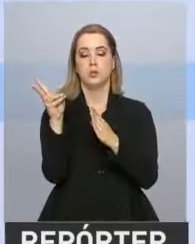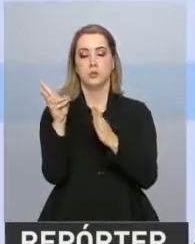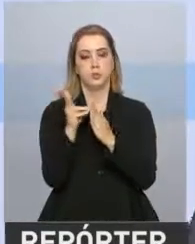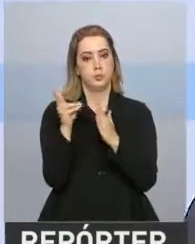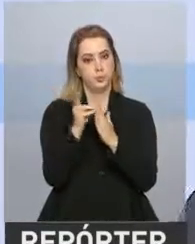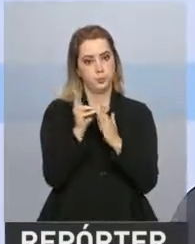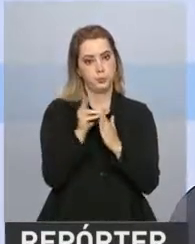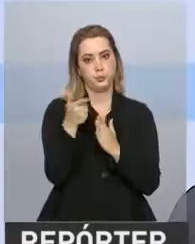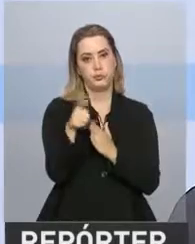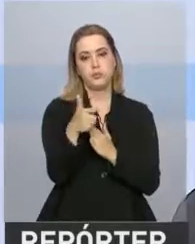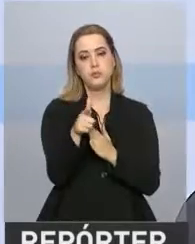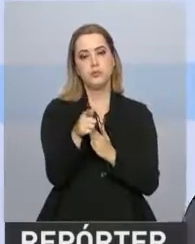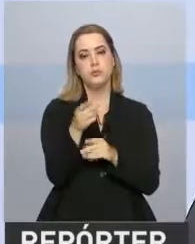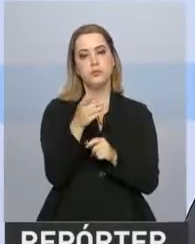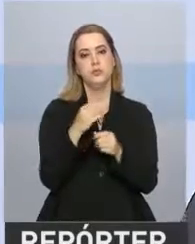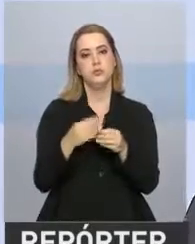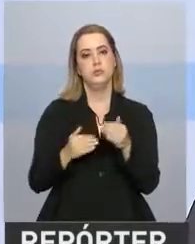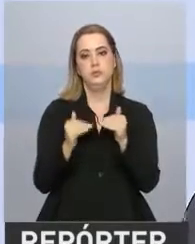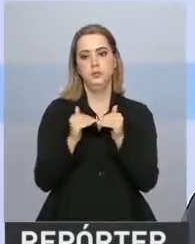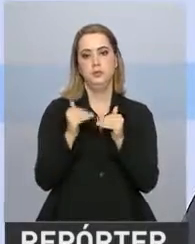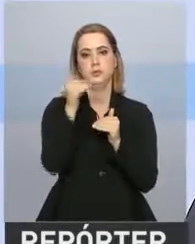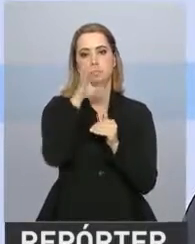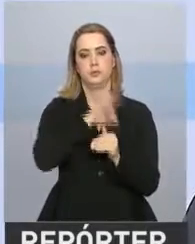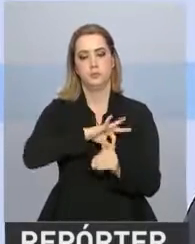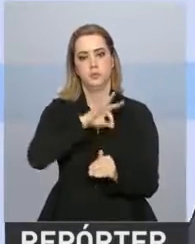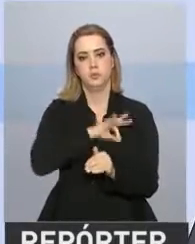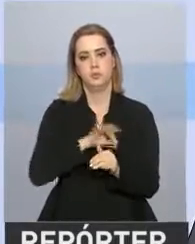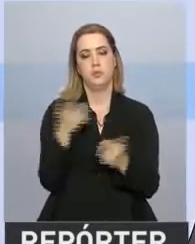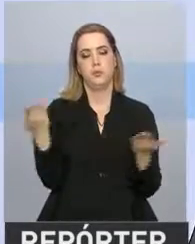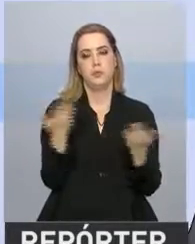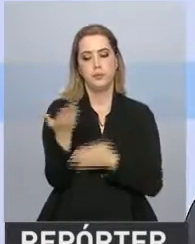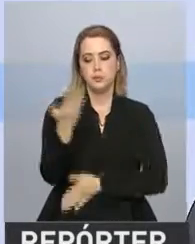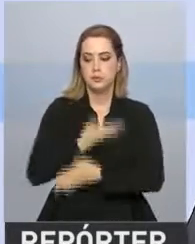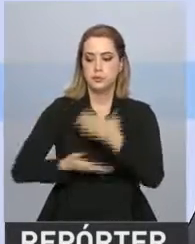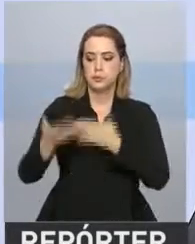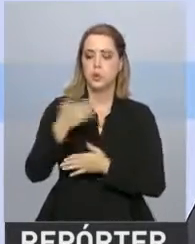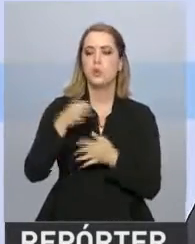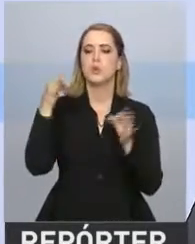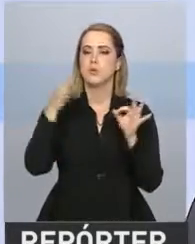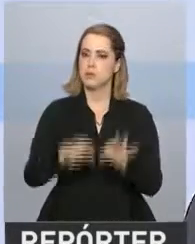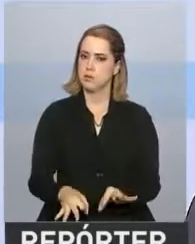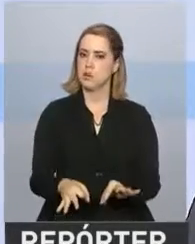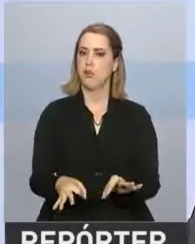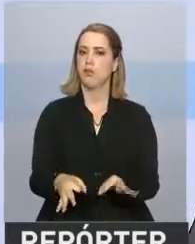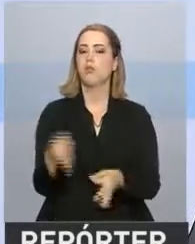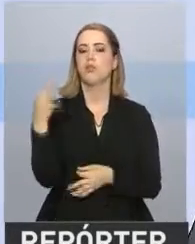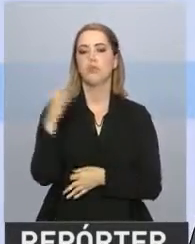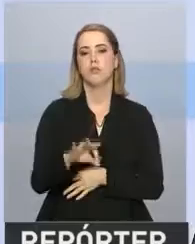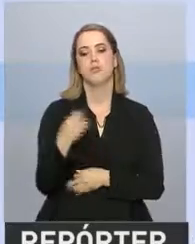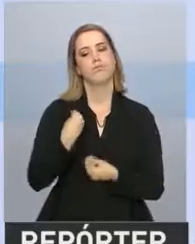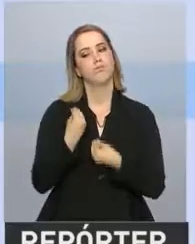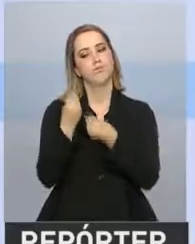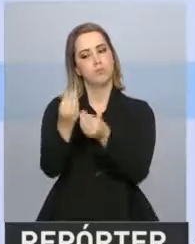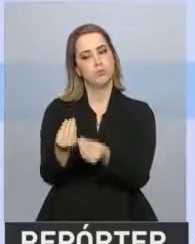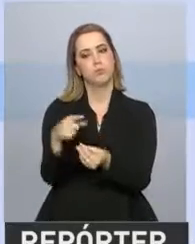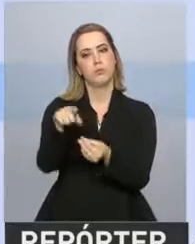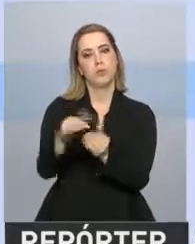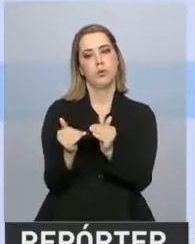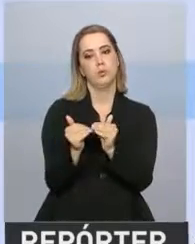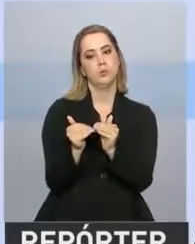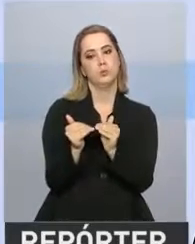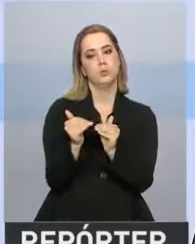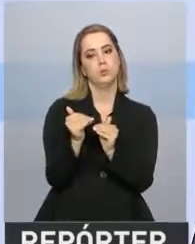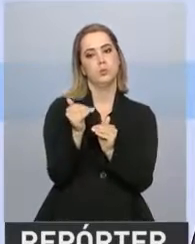não houve nenhum reajuste. Então, houve essa negociação que nós achamos justa, correta, em dar um